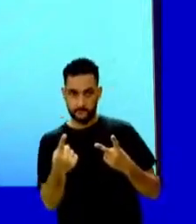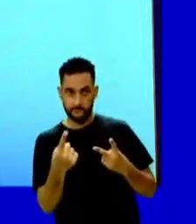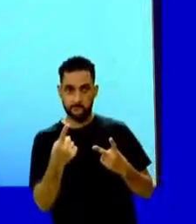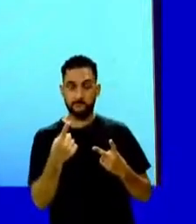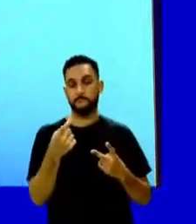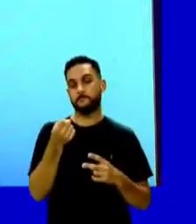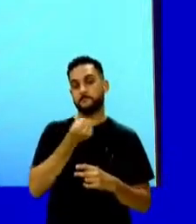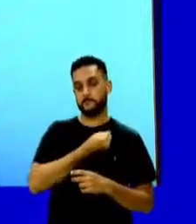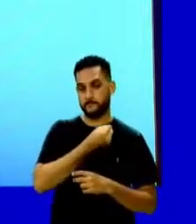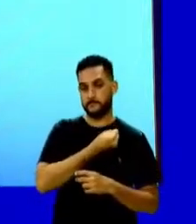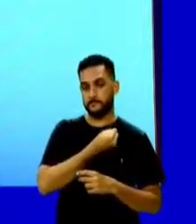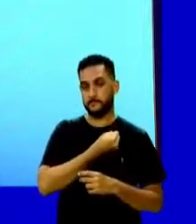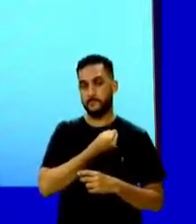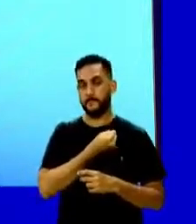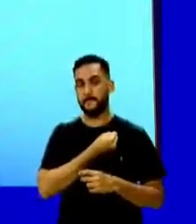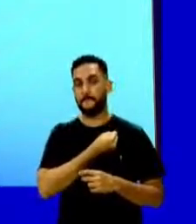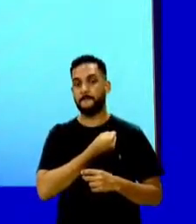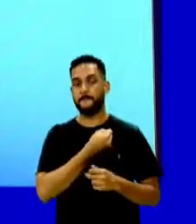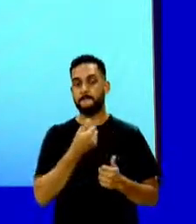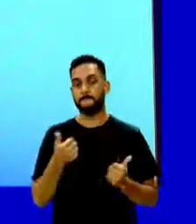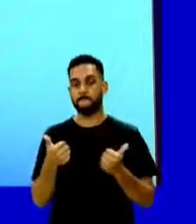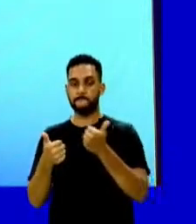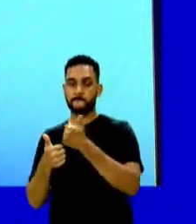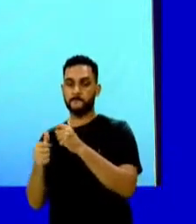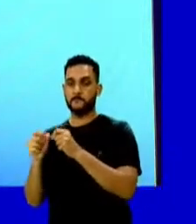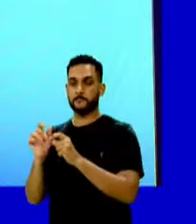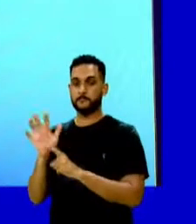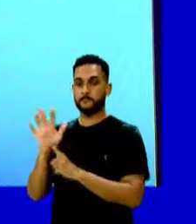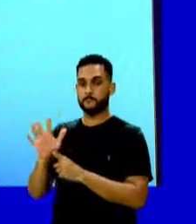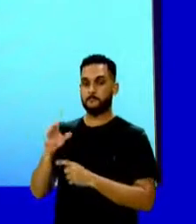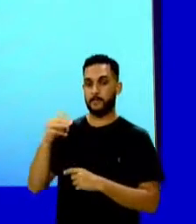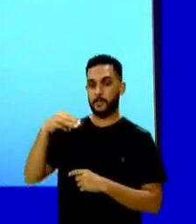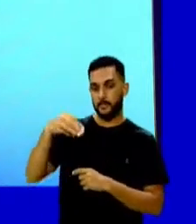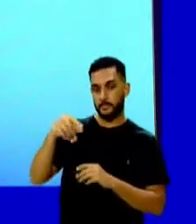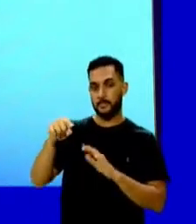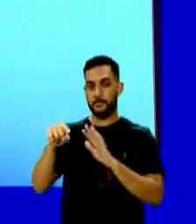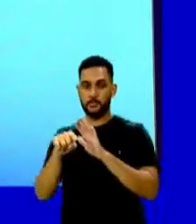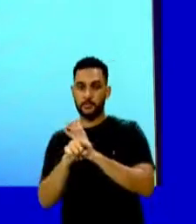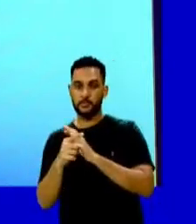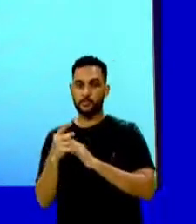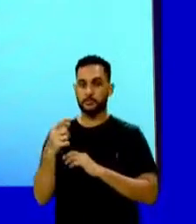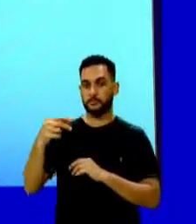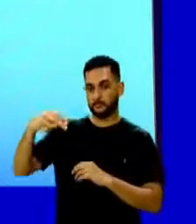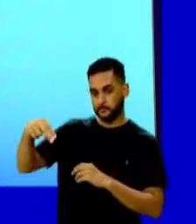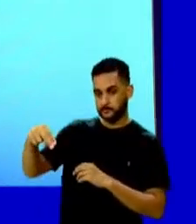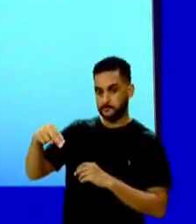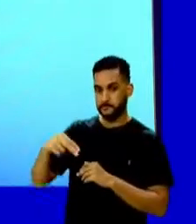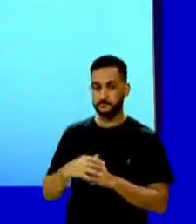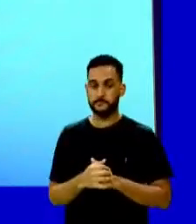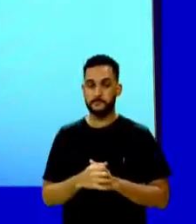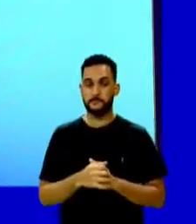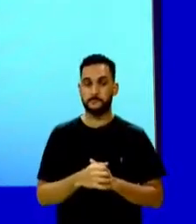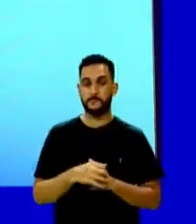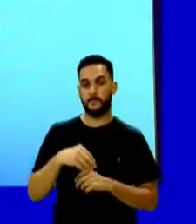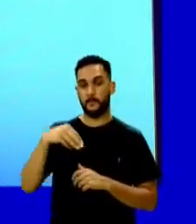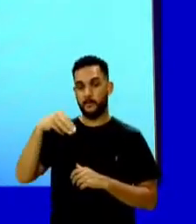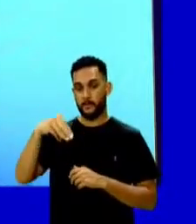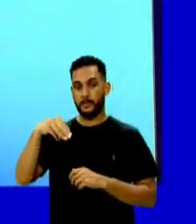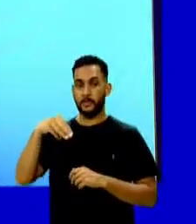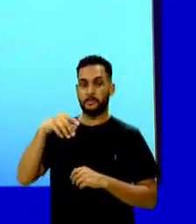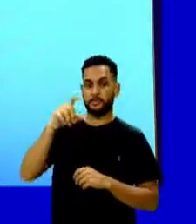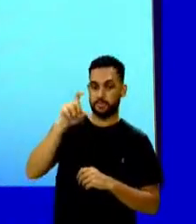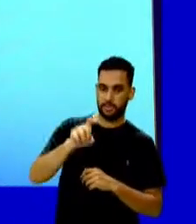esses valores e aplicar ali na operação indicada né que é a m - MN M vai estar coordenada em